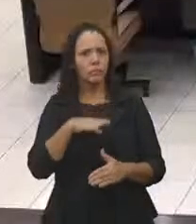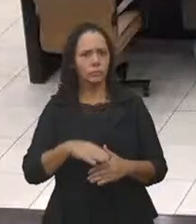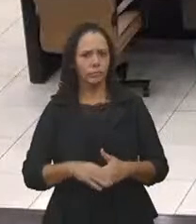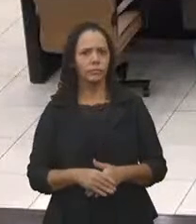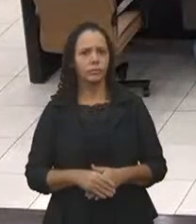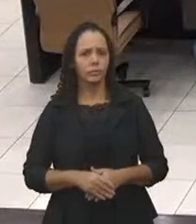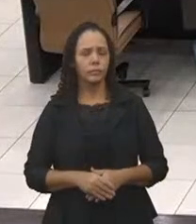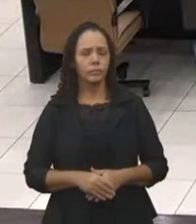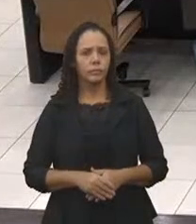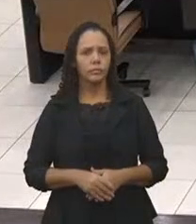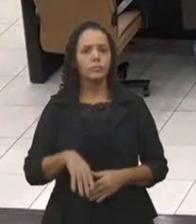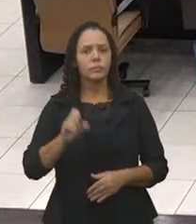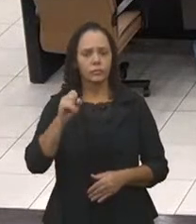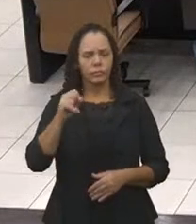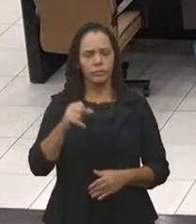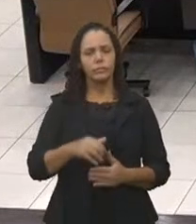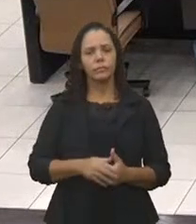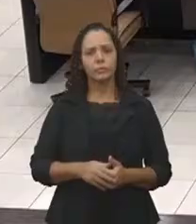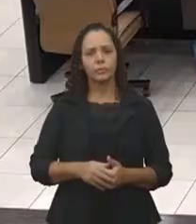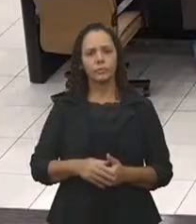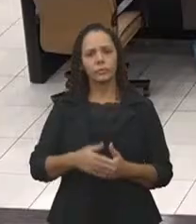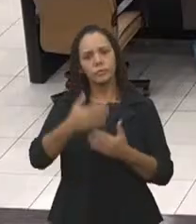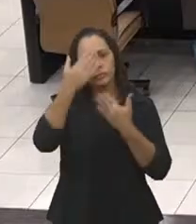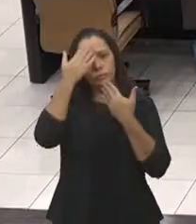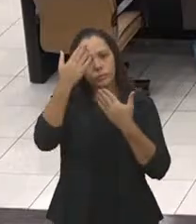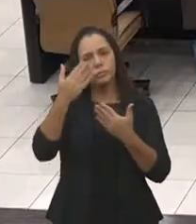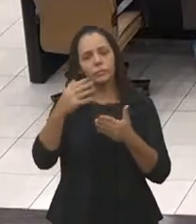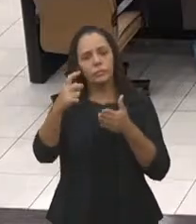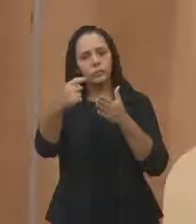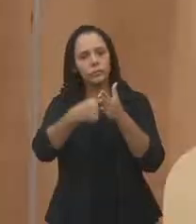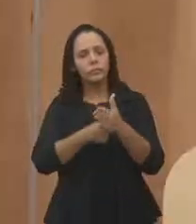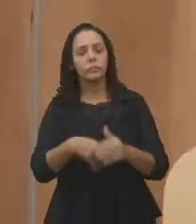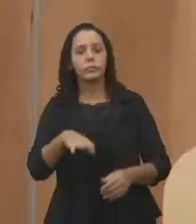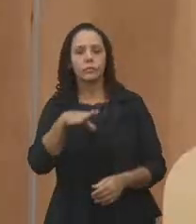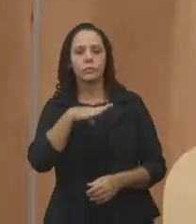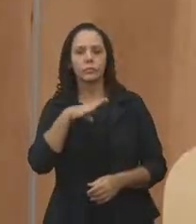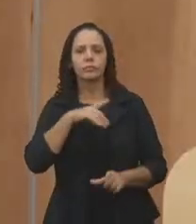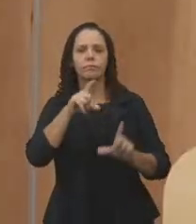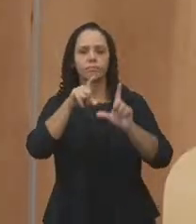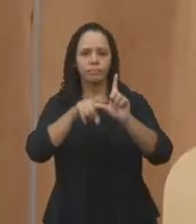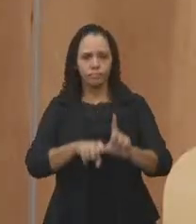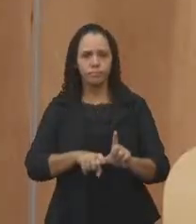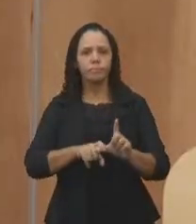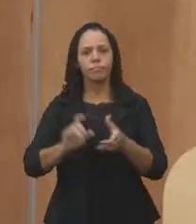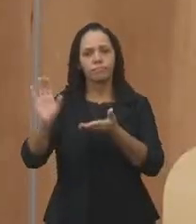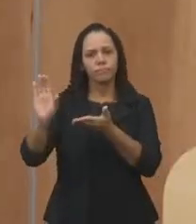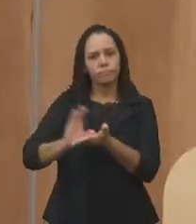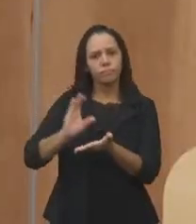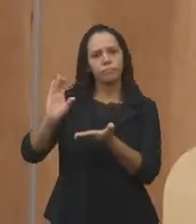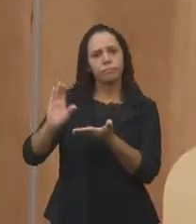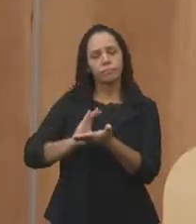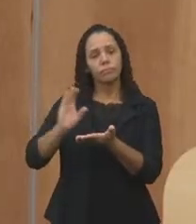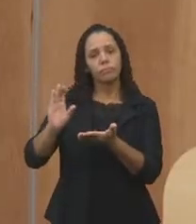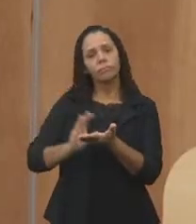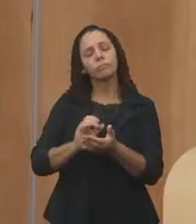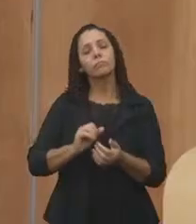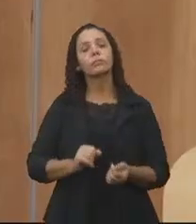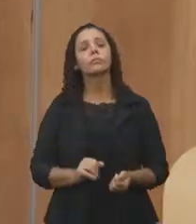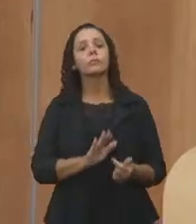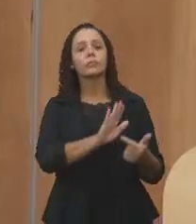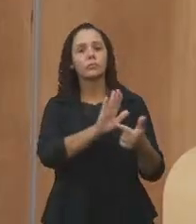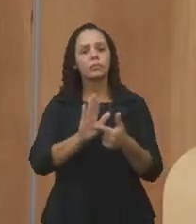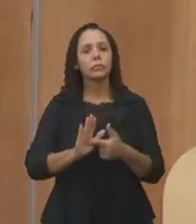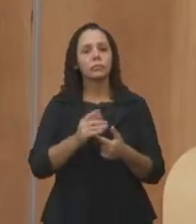Sem dúvidas, vereador, agradeço aí a contribuição. O município é muito dependente desses repasses. Cito aqui um que é de